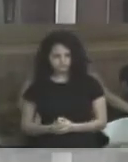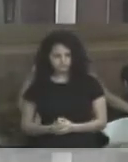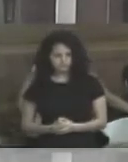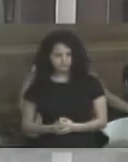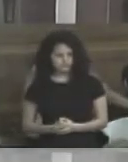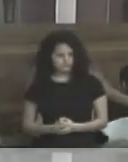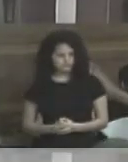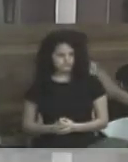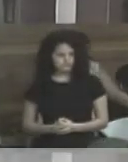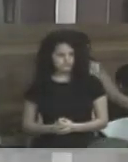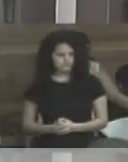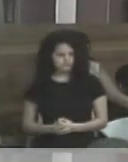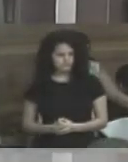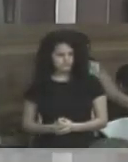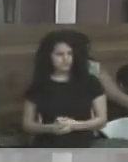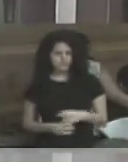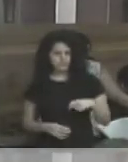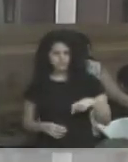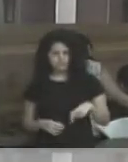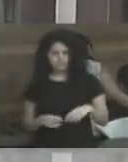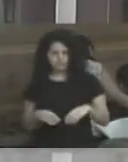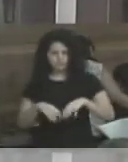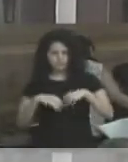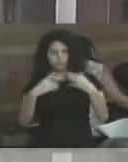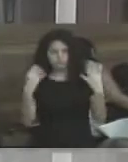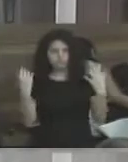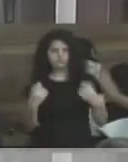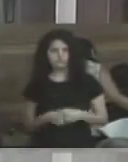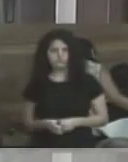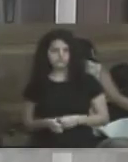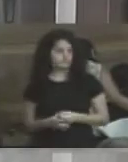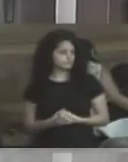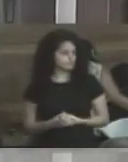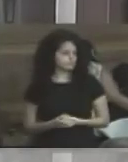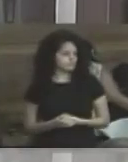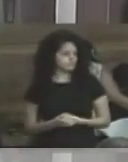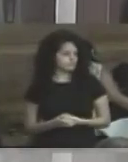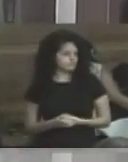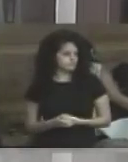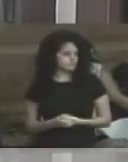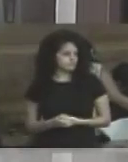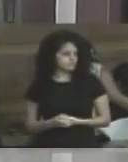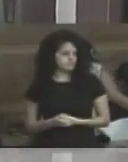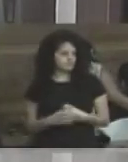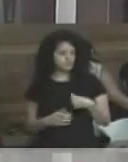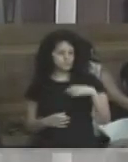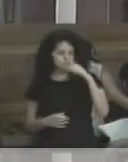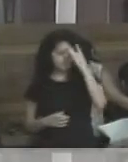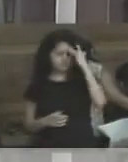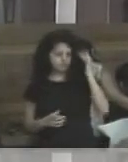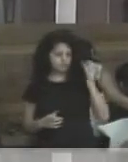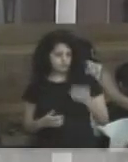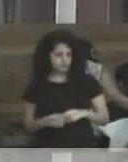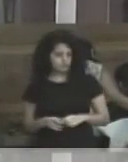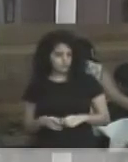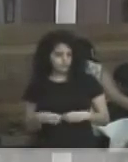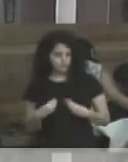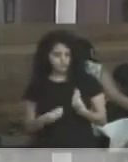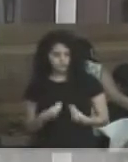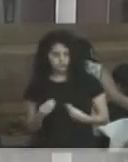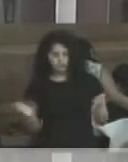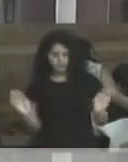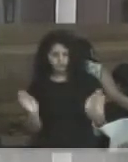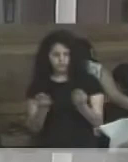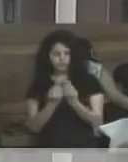dos estaleiros com mais alta tecnologia em todo o mundo. Então, eu não entendo como que a gente vai fechar um estaleiro desse